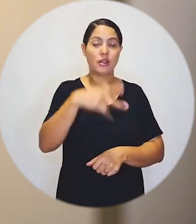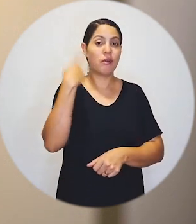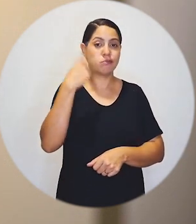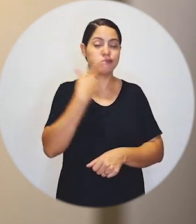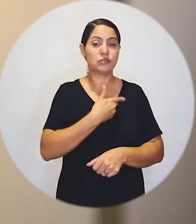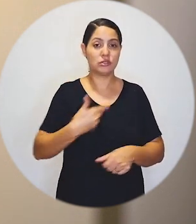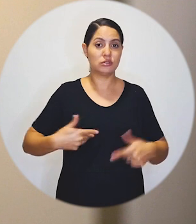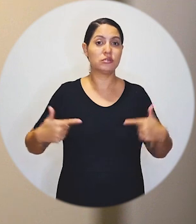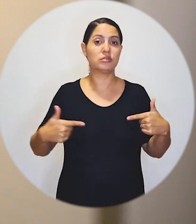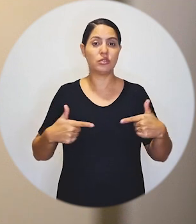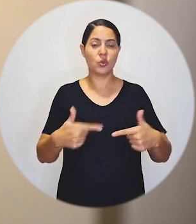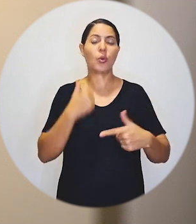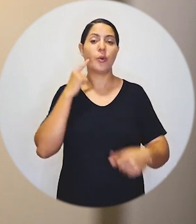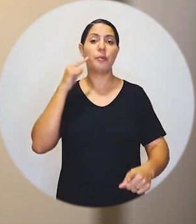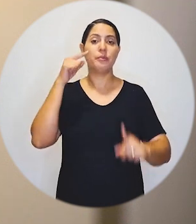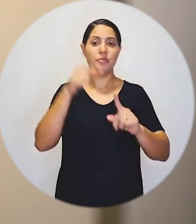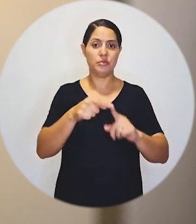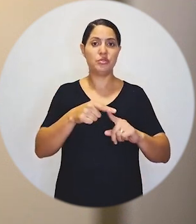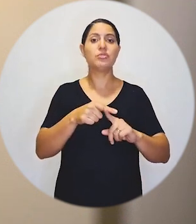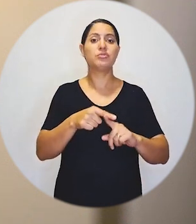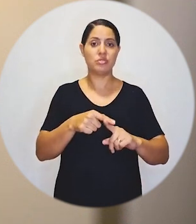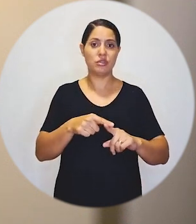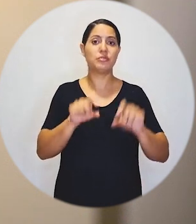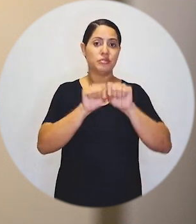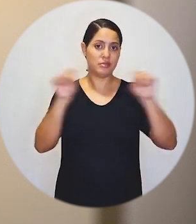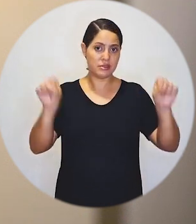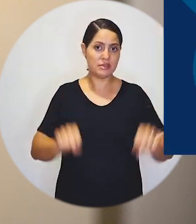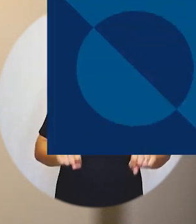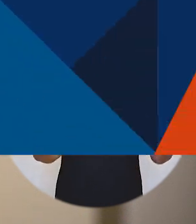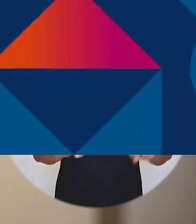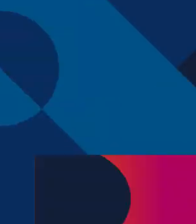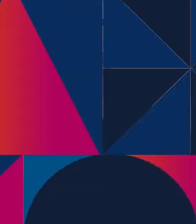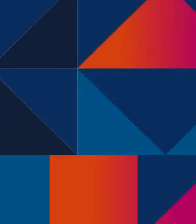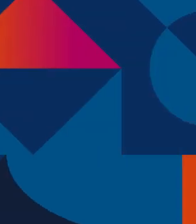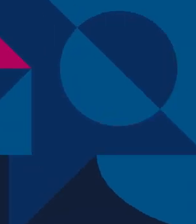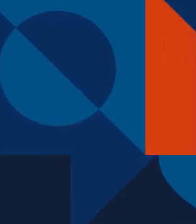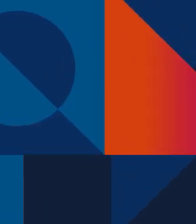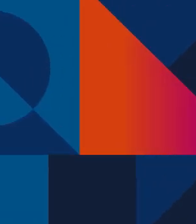inovadoras e políticas eficientes para o fortalecimento do sistema.